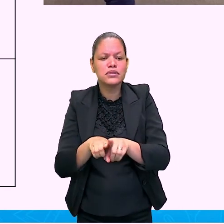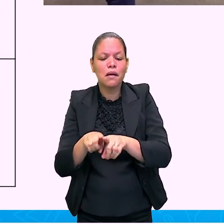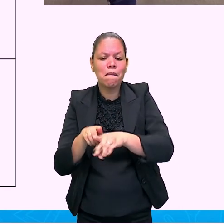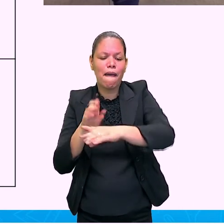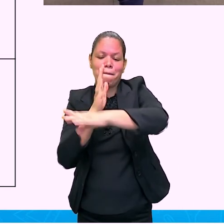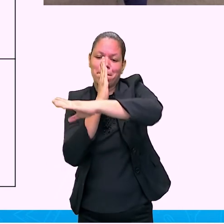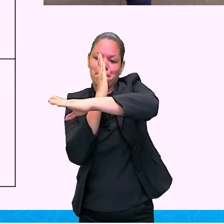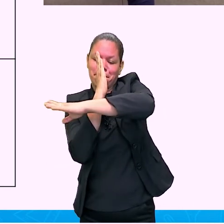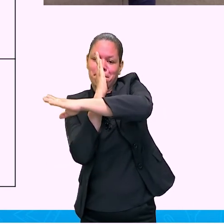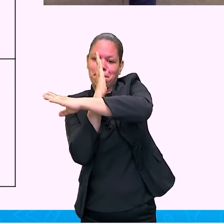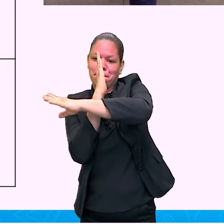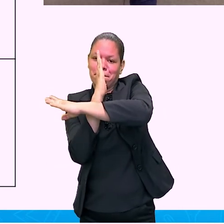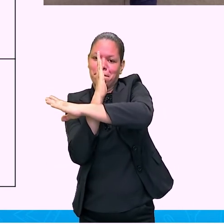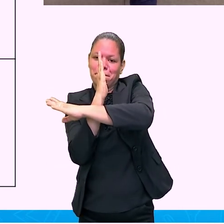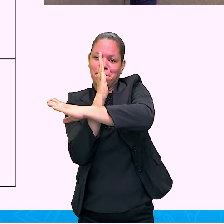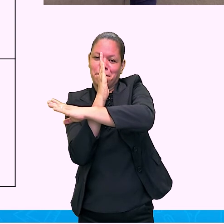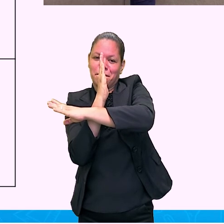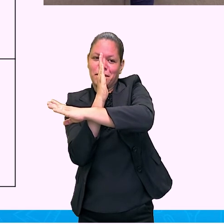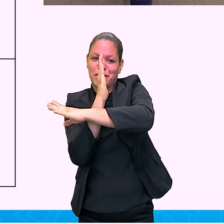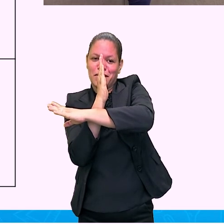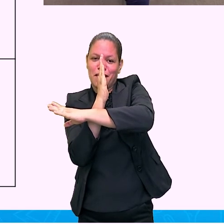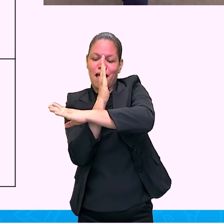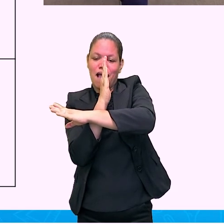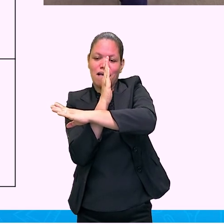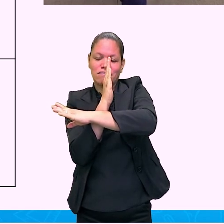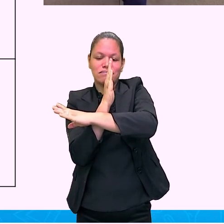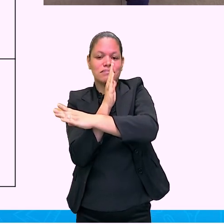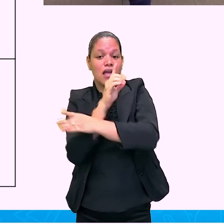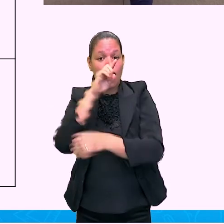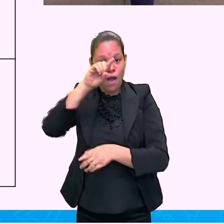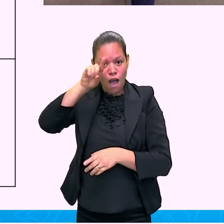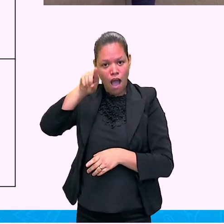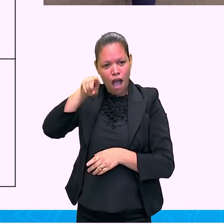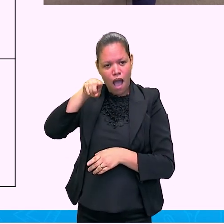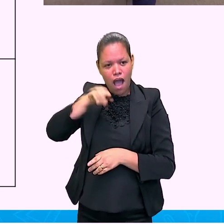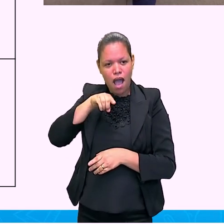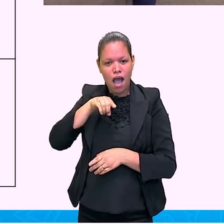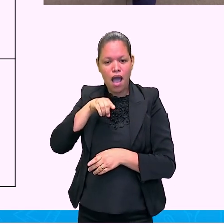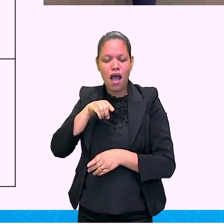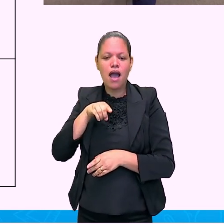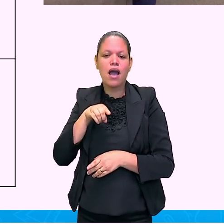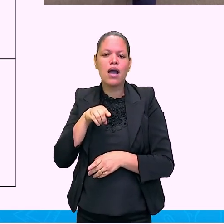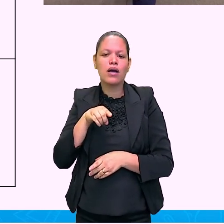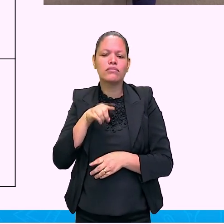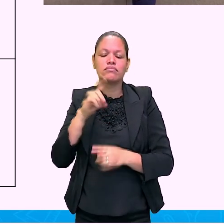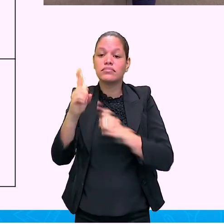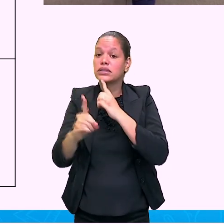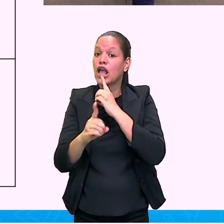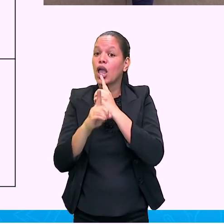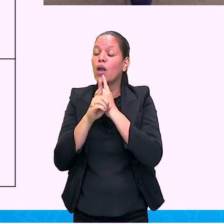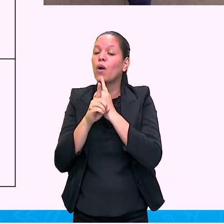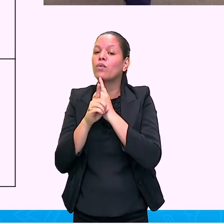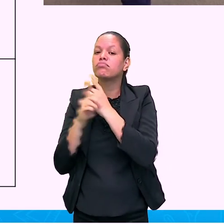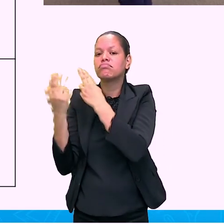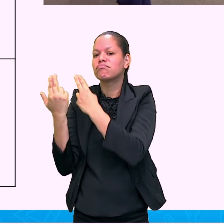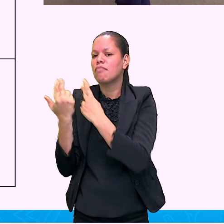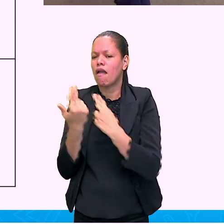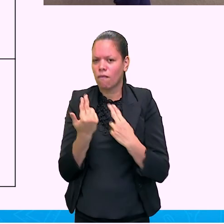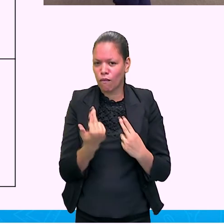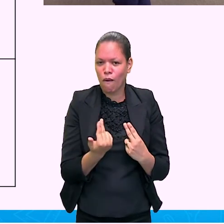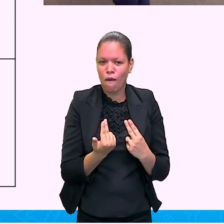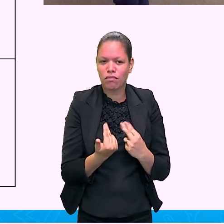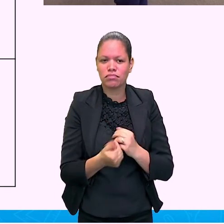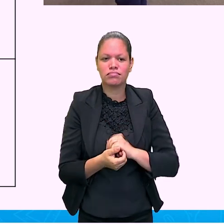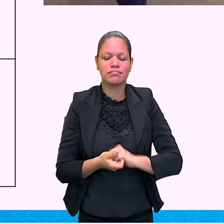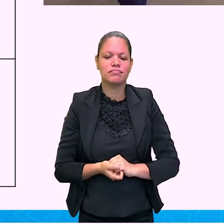perpendiculares, por formarem ângulos de 90 graus e se encontrarem em um ponto em comum. E